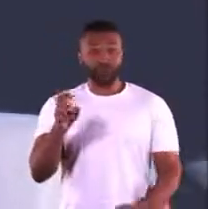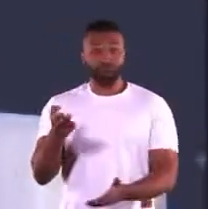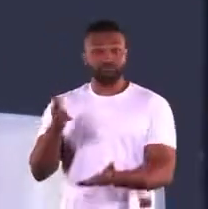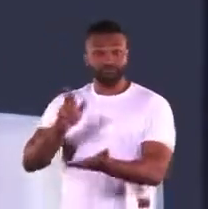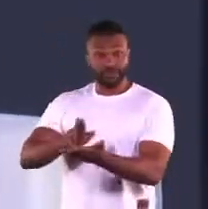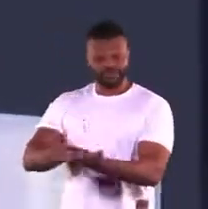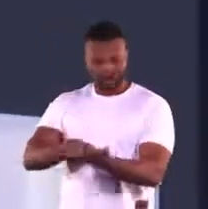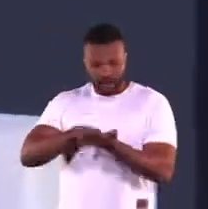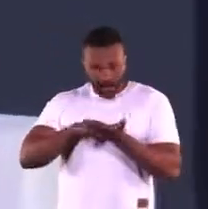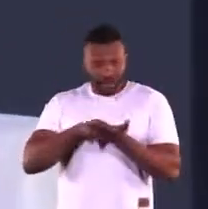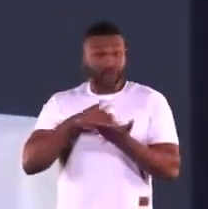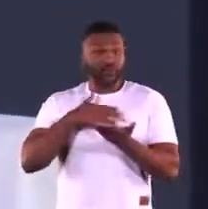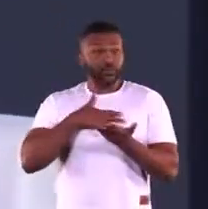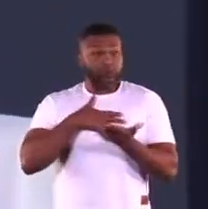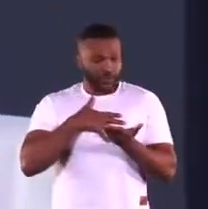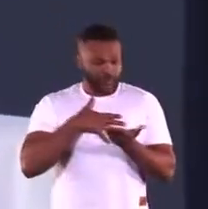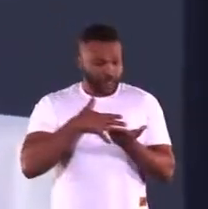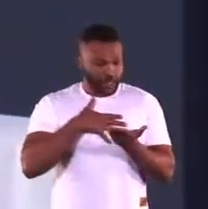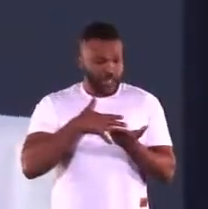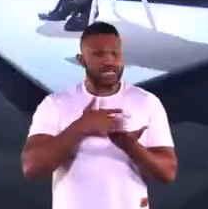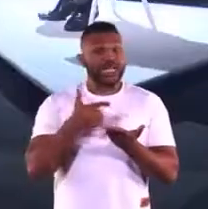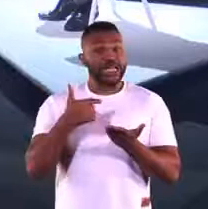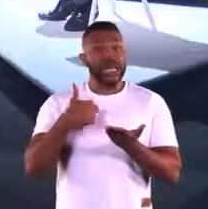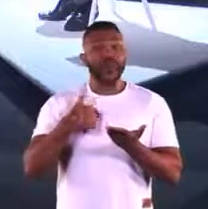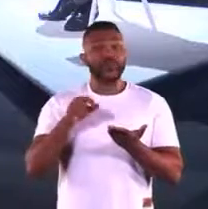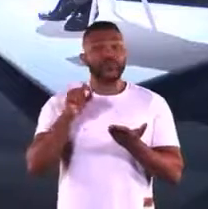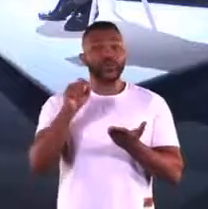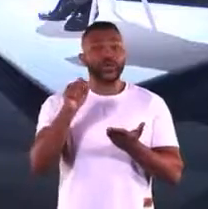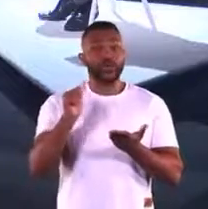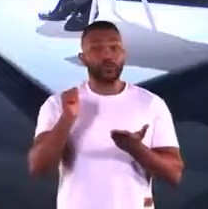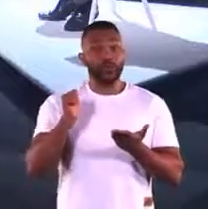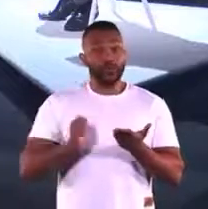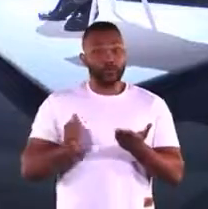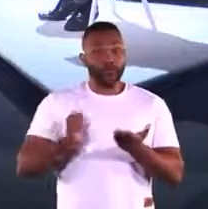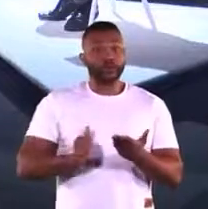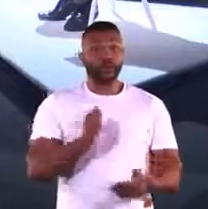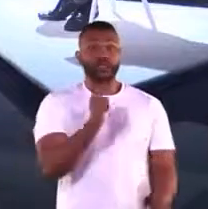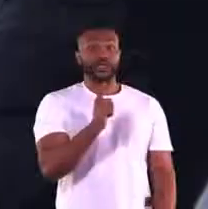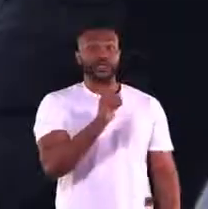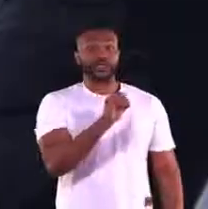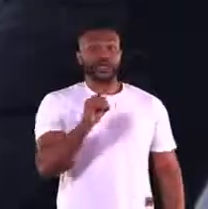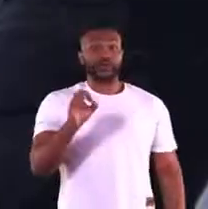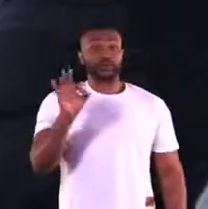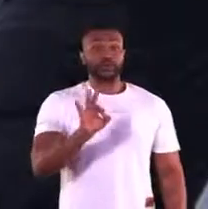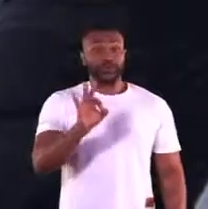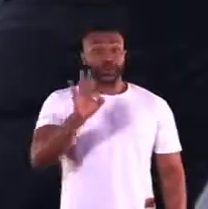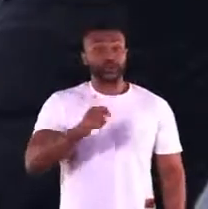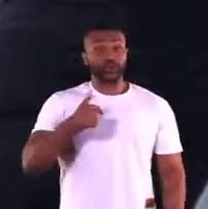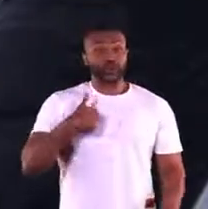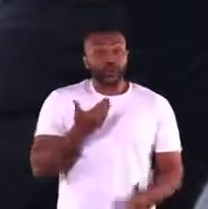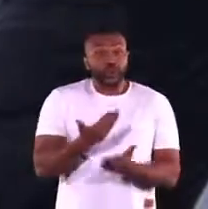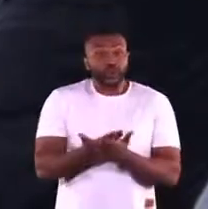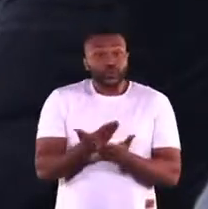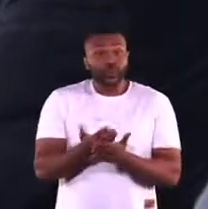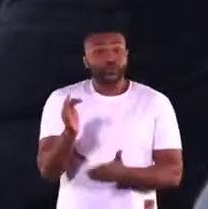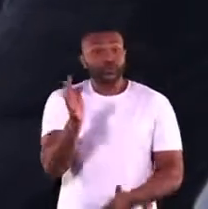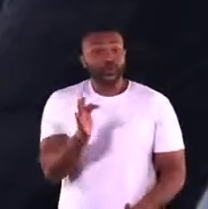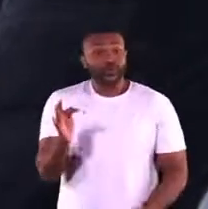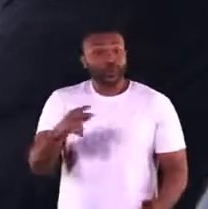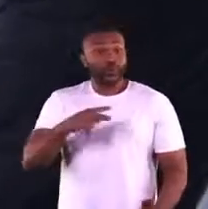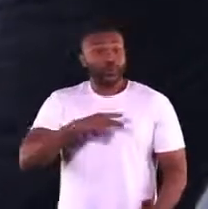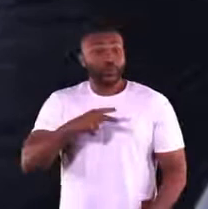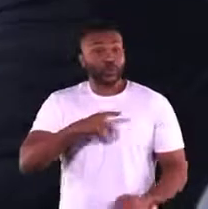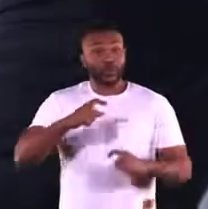dizia que eu tinha sido contemplada com uma bolsa de 100% para cursar uma faculdade particular de